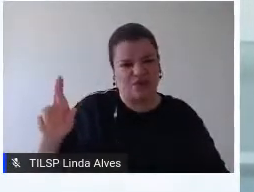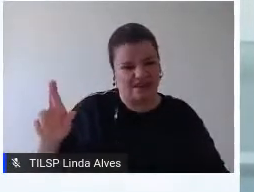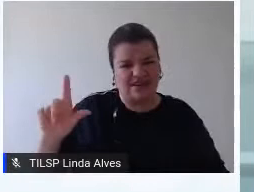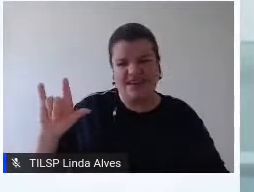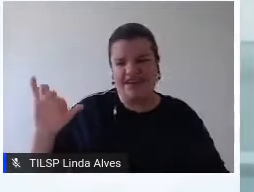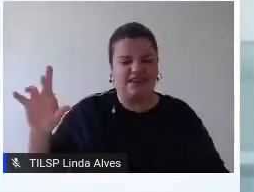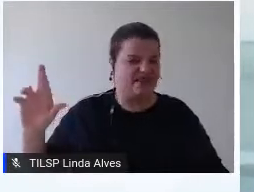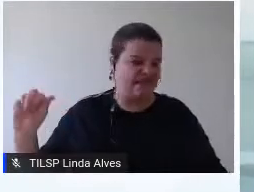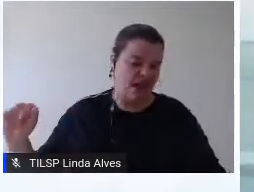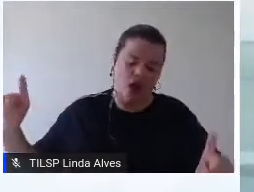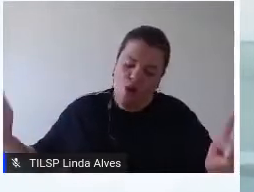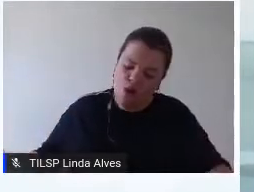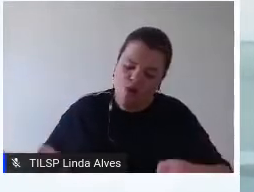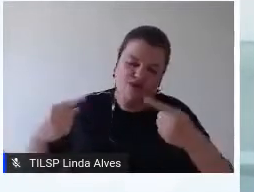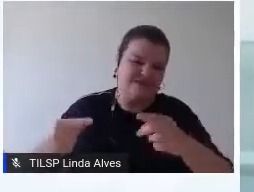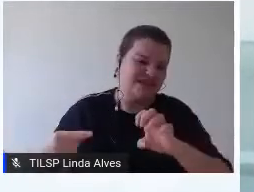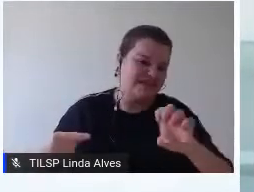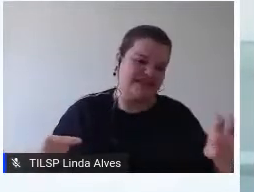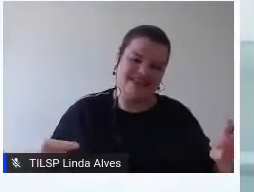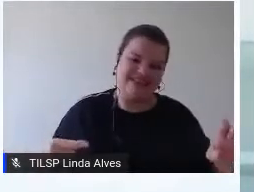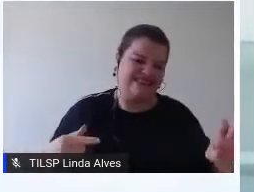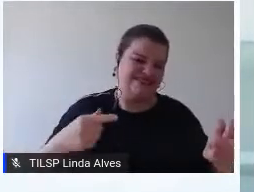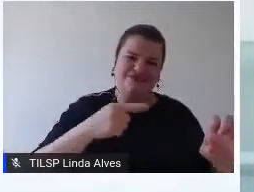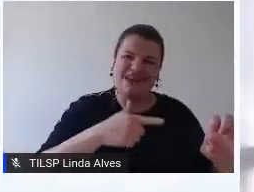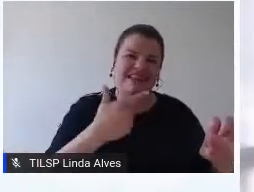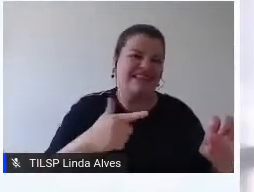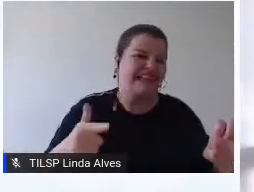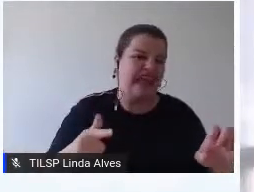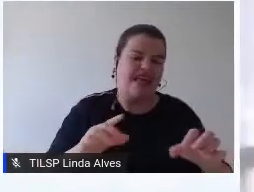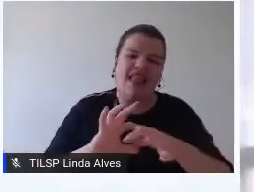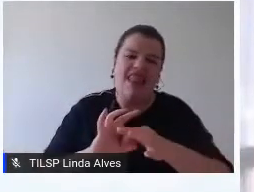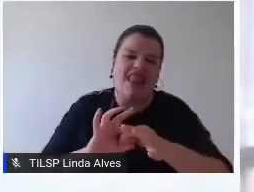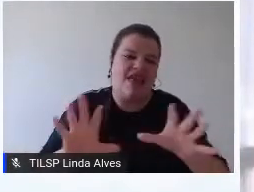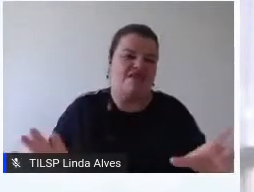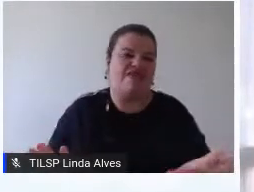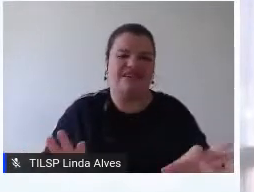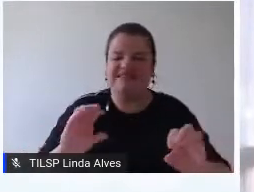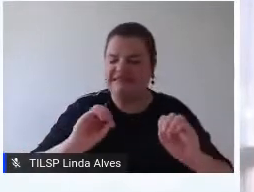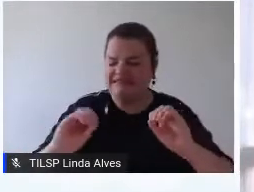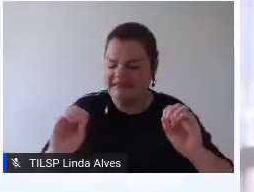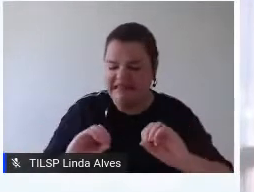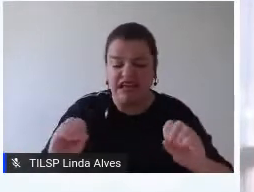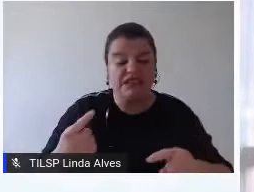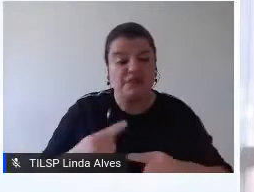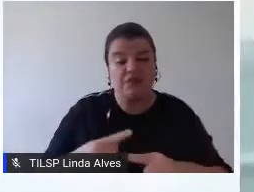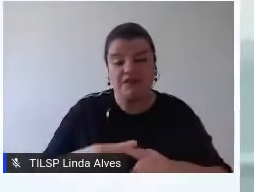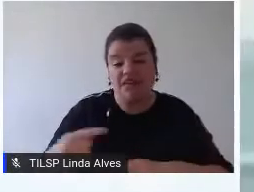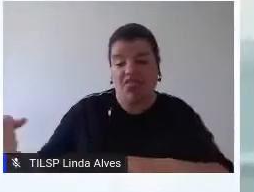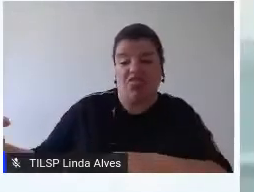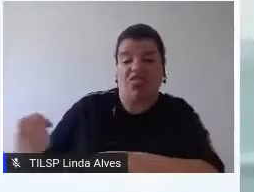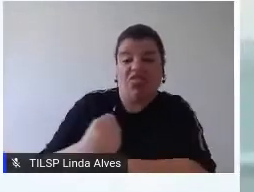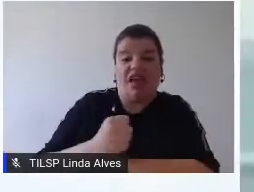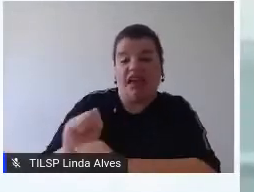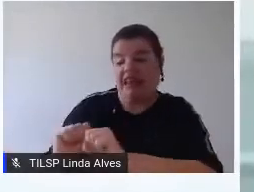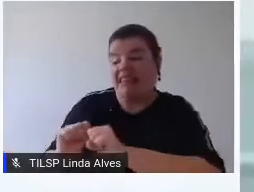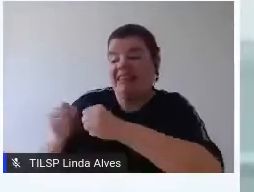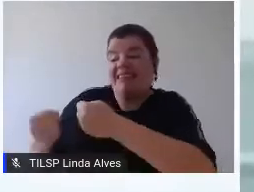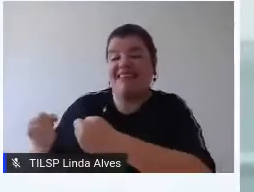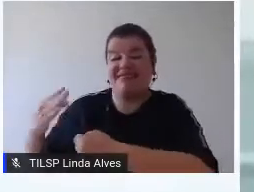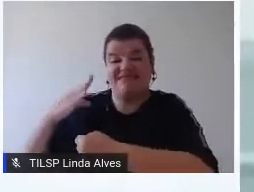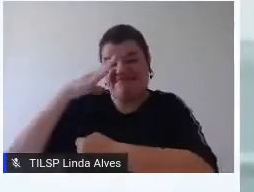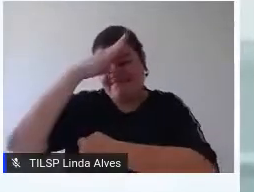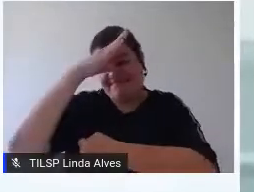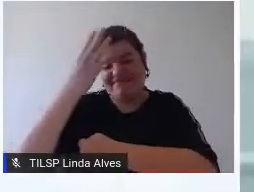que a oposição de esquerda não terá nenhum espaço. Nenhum. Não relatará nenhuma medida provisória, não